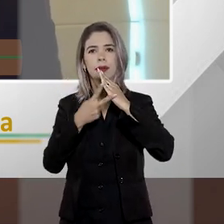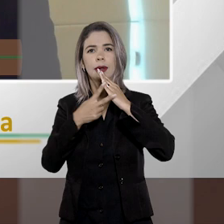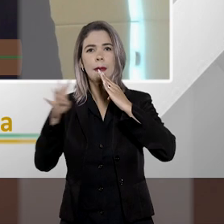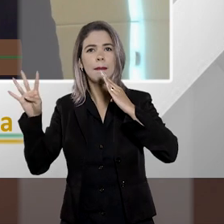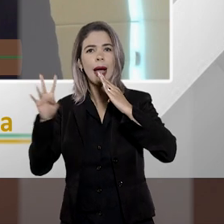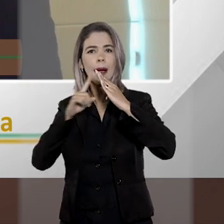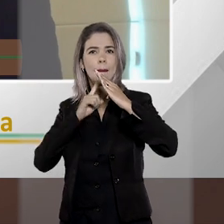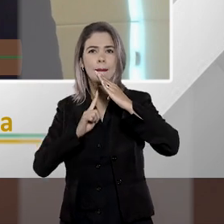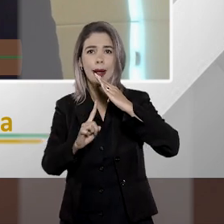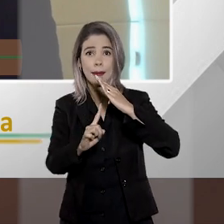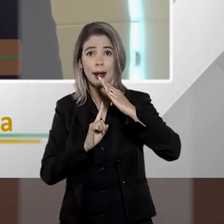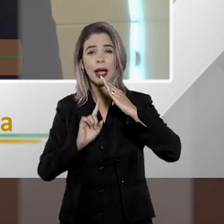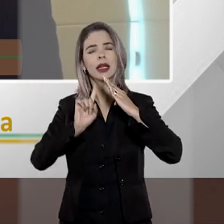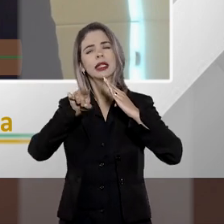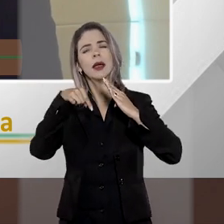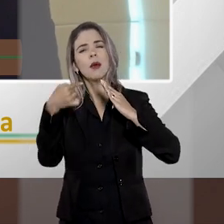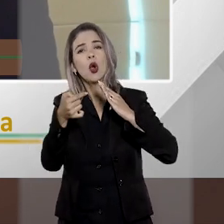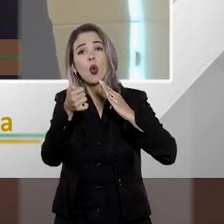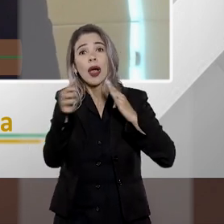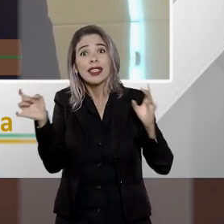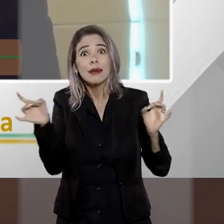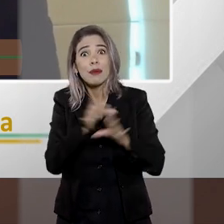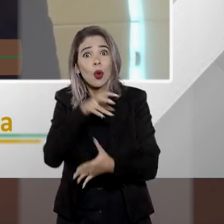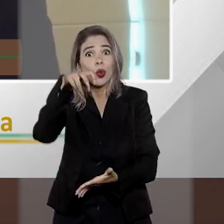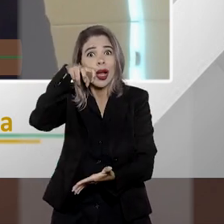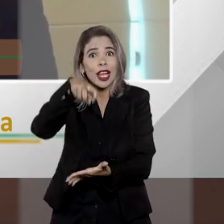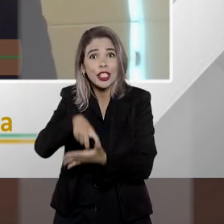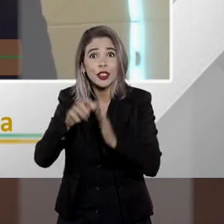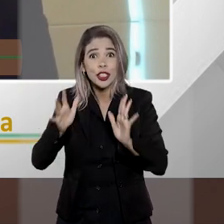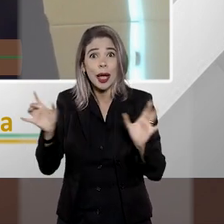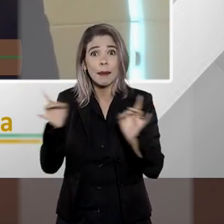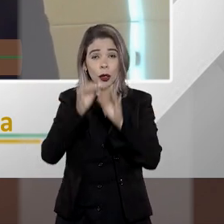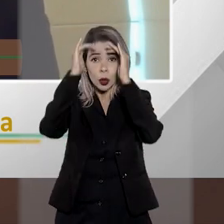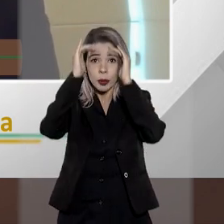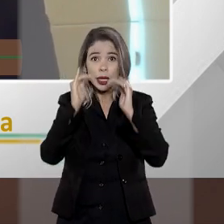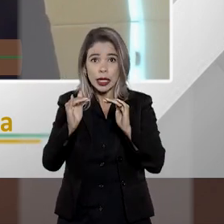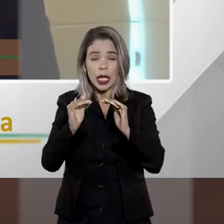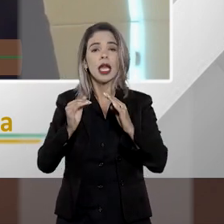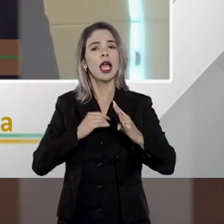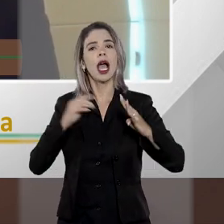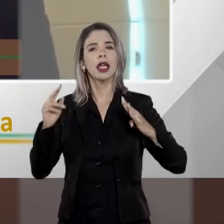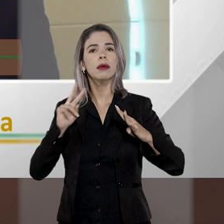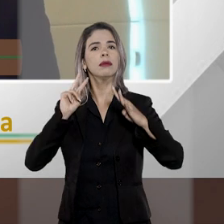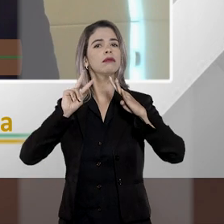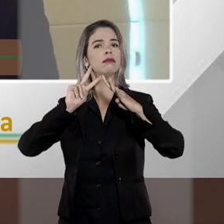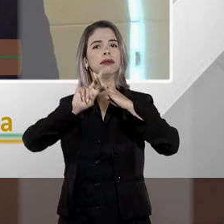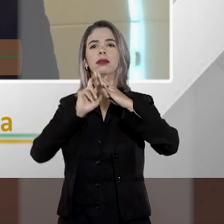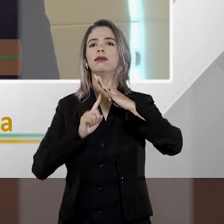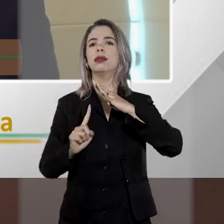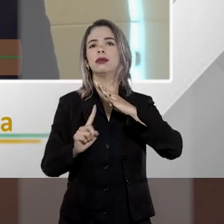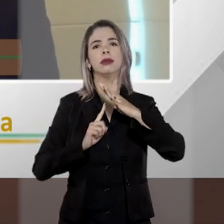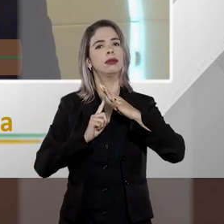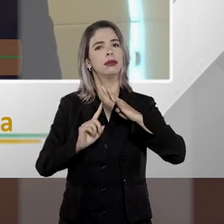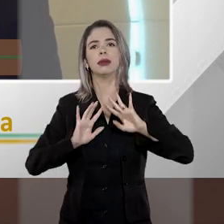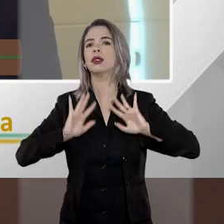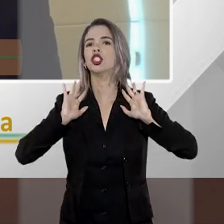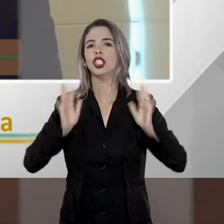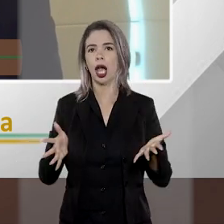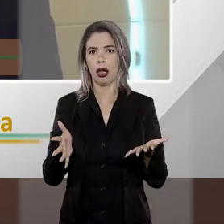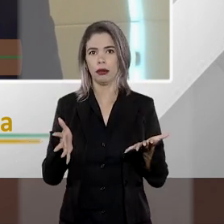fim, já prestes, né, a encerrar essa execução, no regime aberto. Os requisitos objetivos,